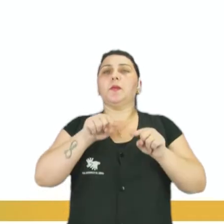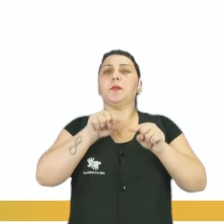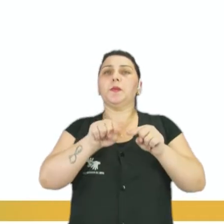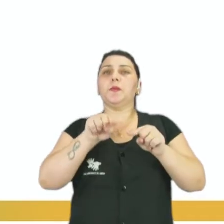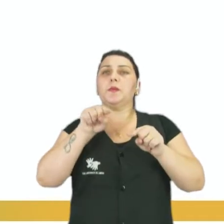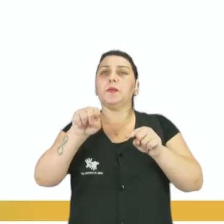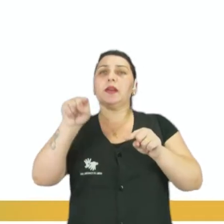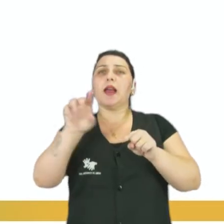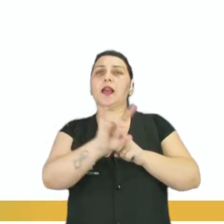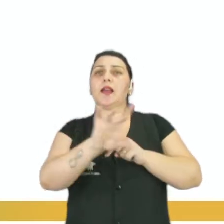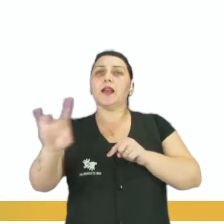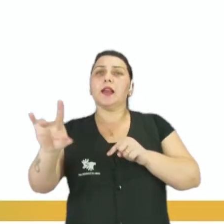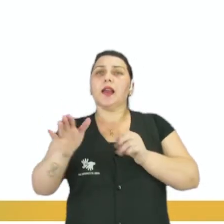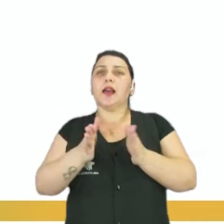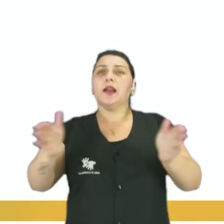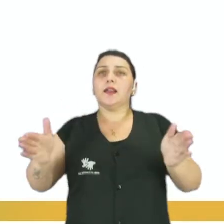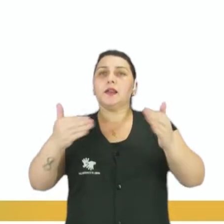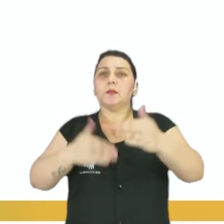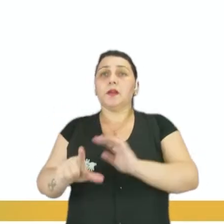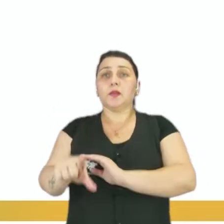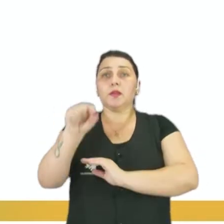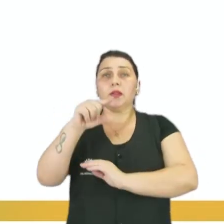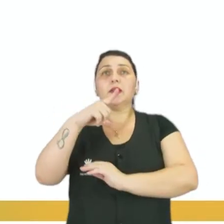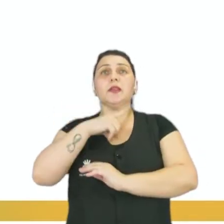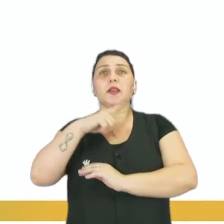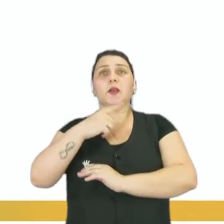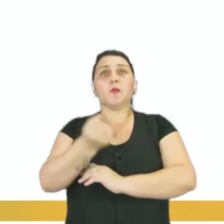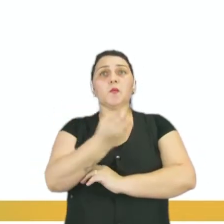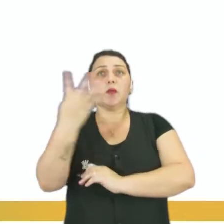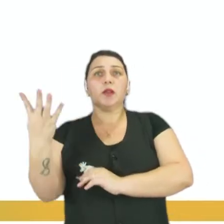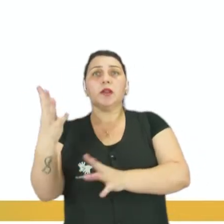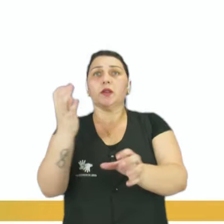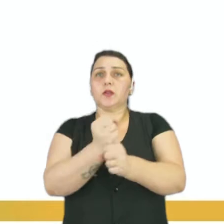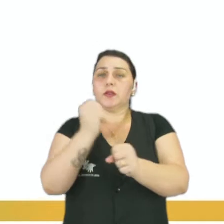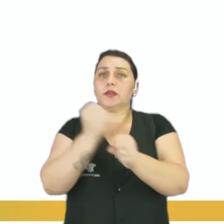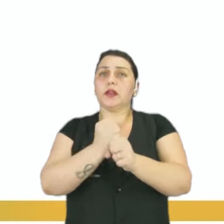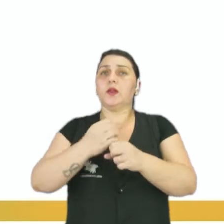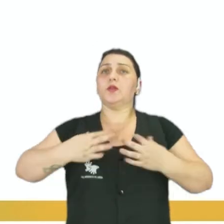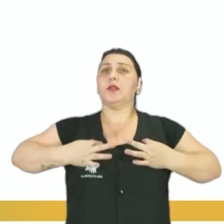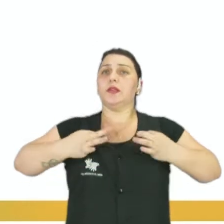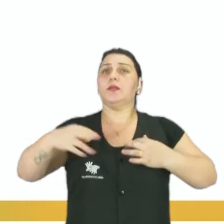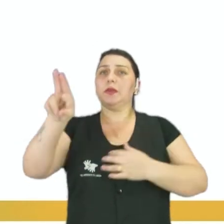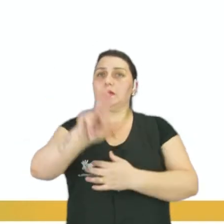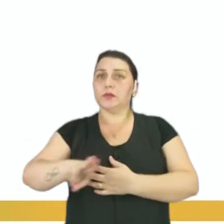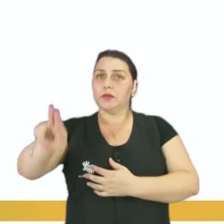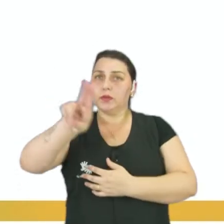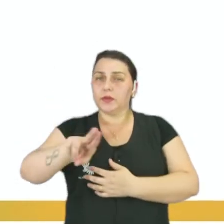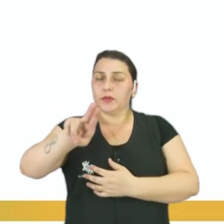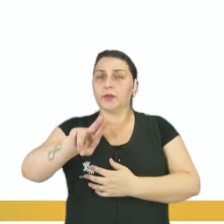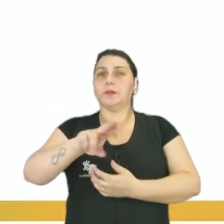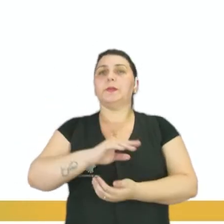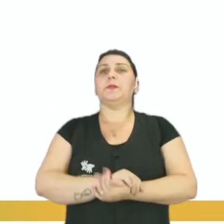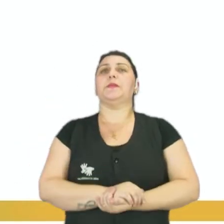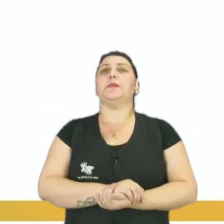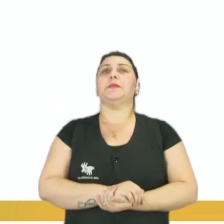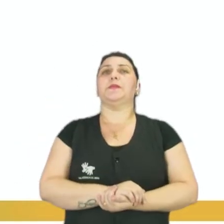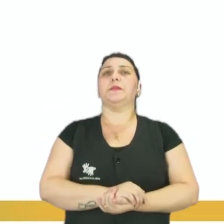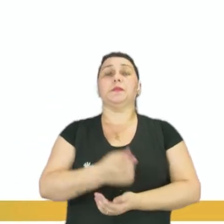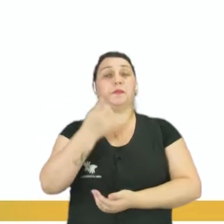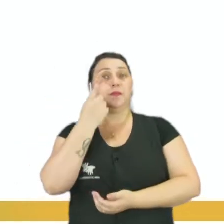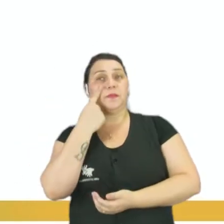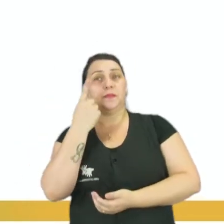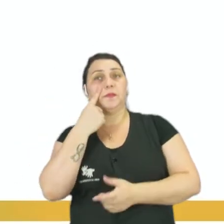tão para cada comprimento escolhido existe uma quantidade Total necessária de tecido correspondente